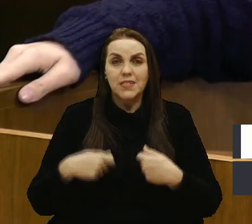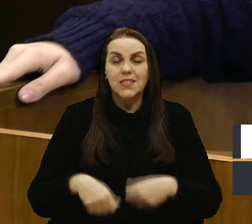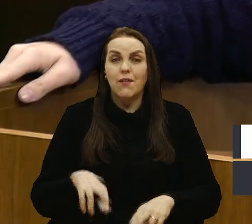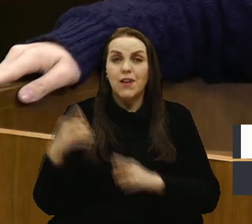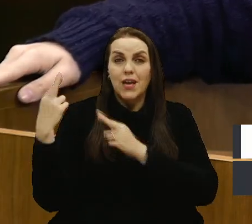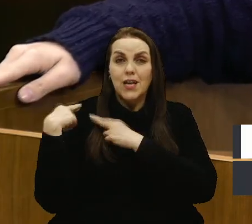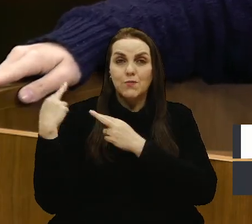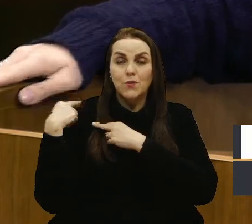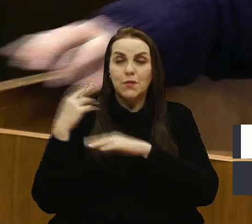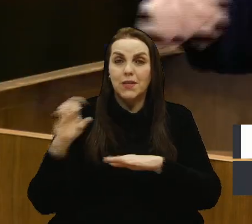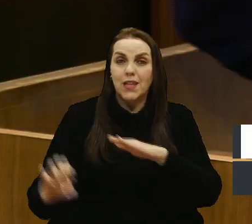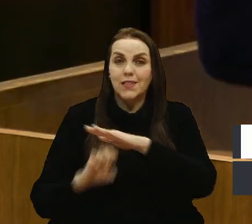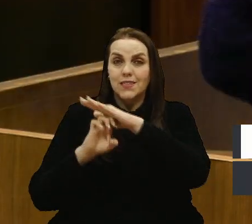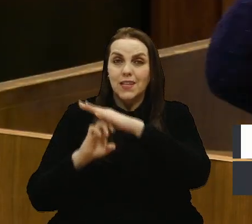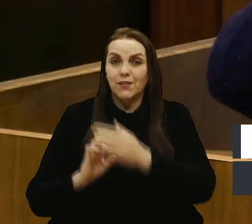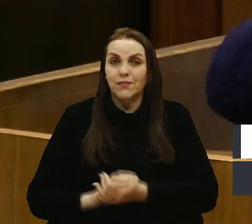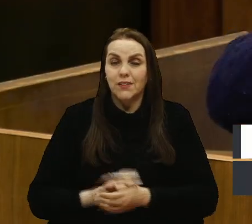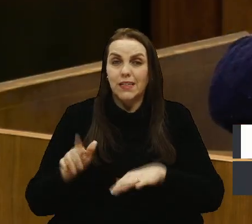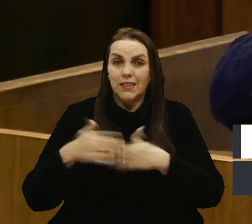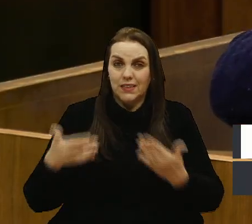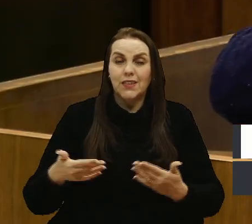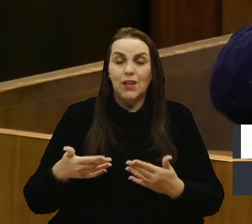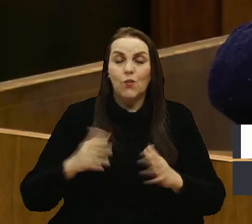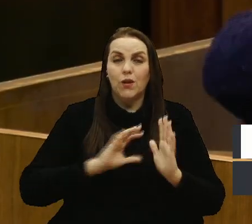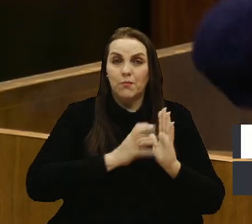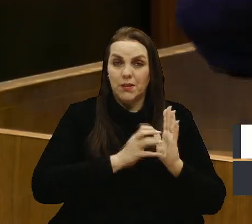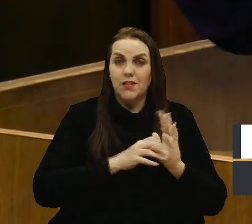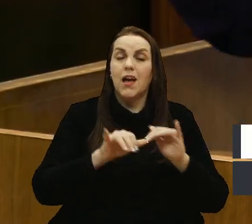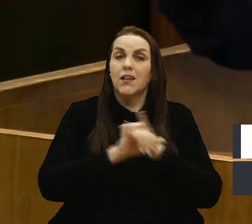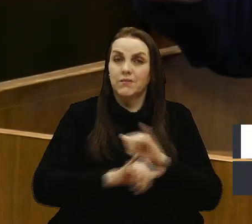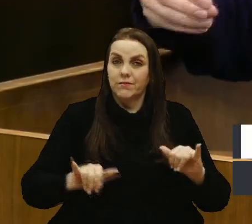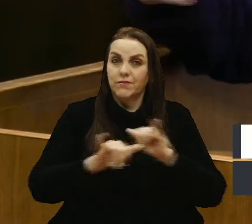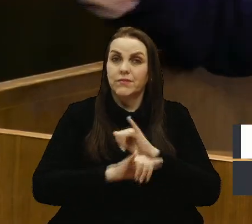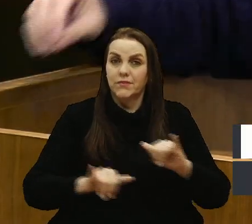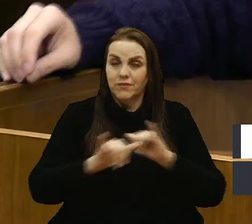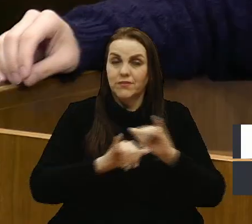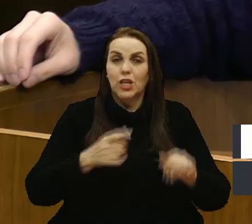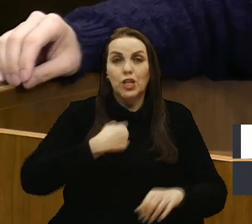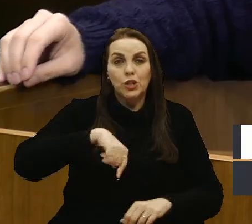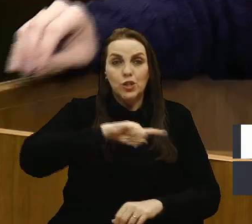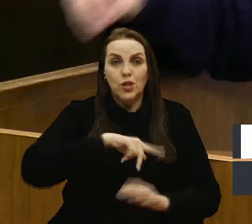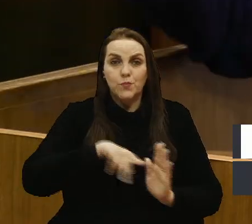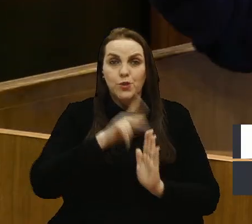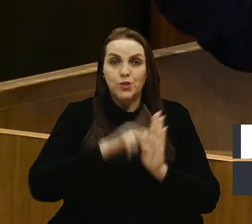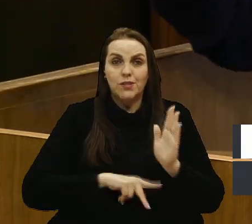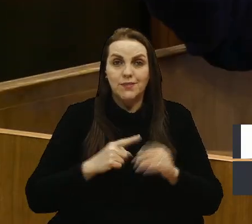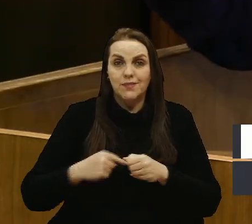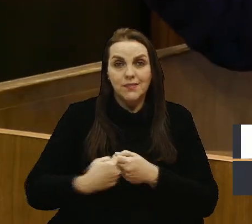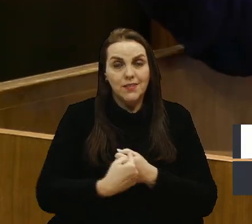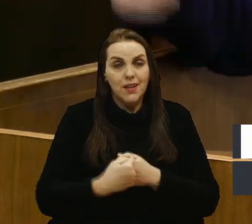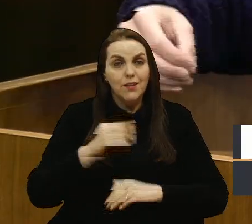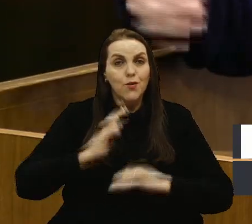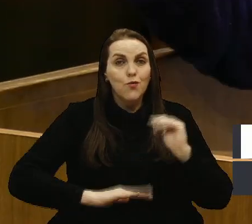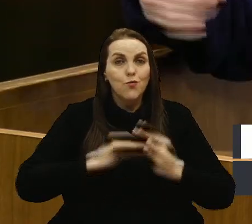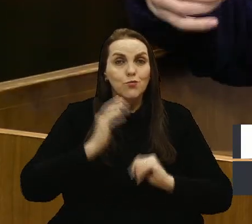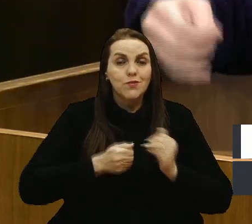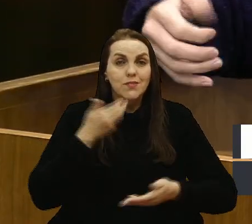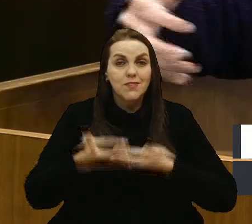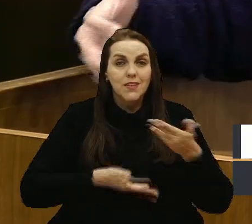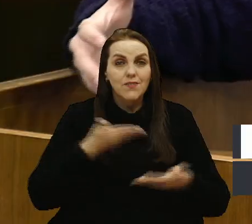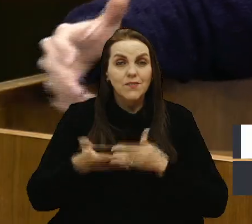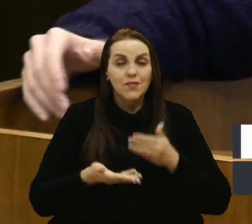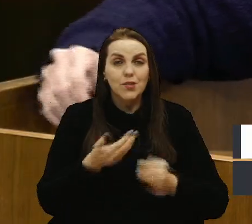responsabilidade do Estado. Então, a nossa bancada vem alertando aqui, o nosso projeto de cidade é para construir serviços públicos